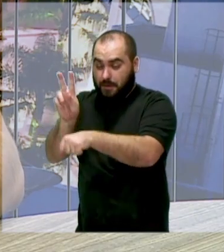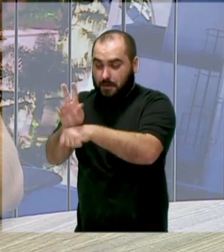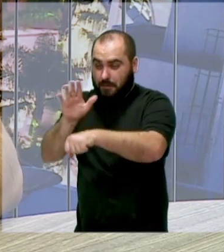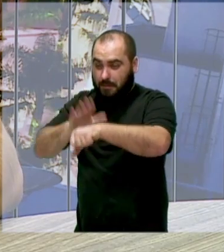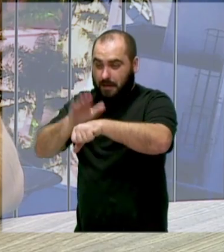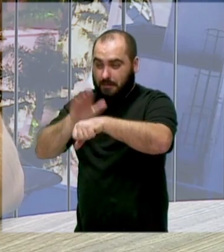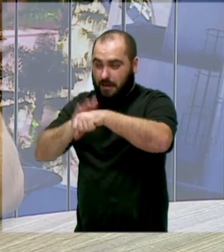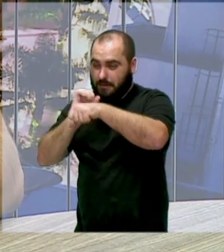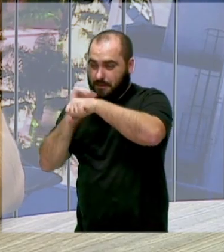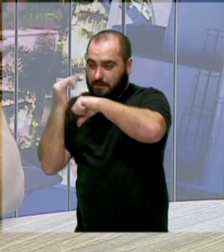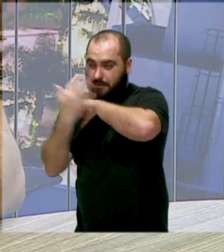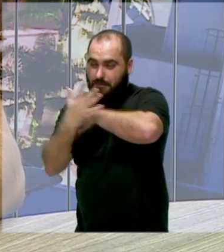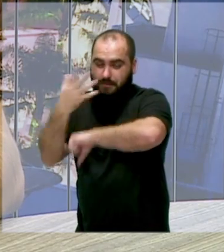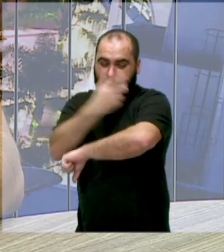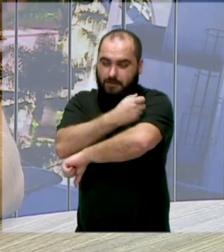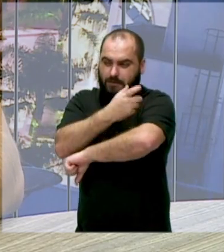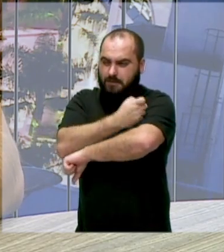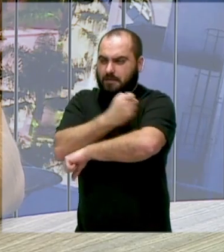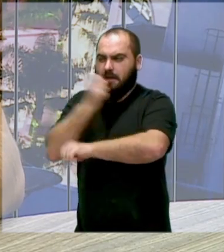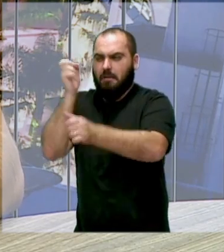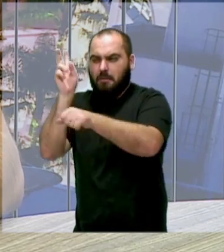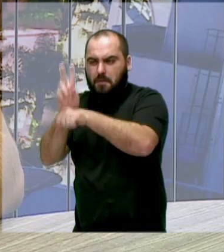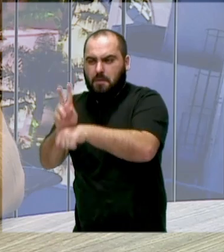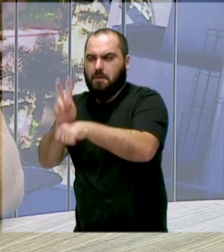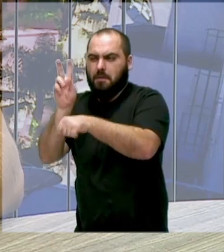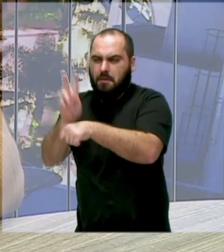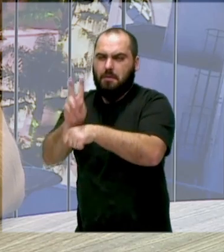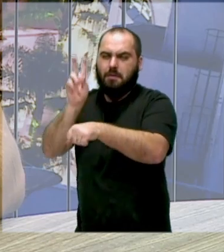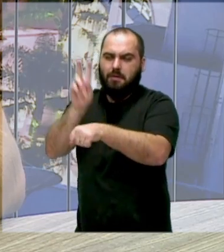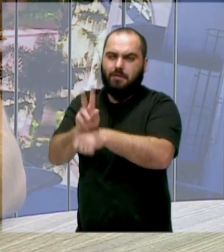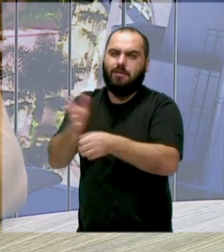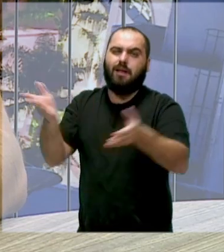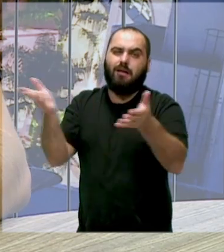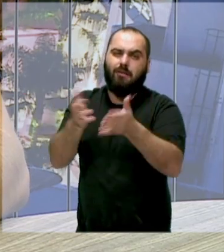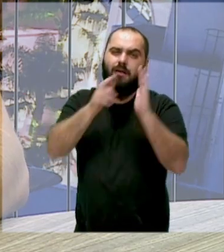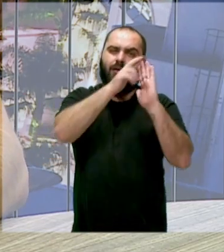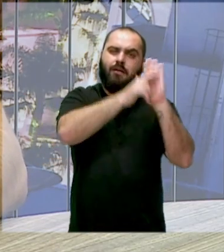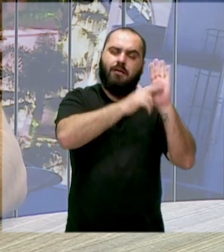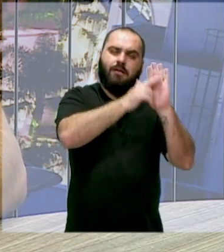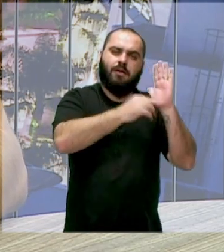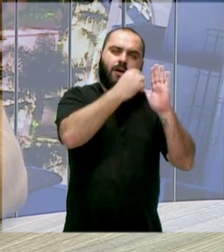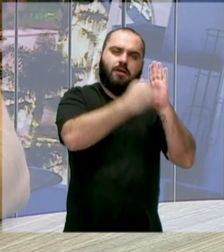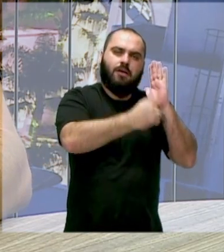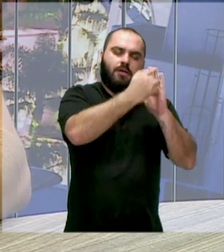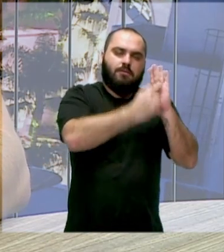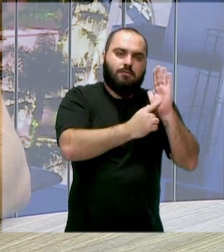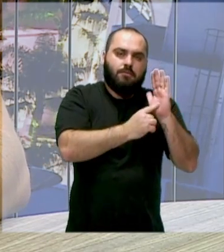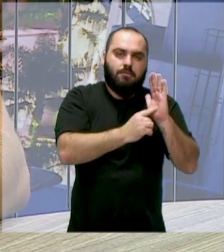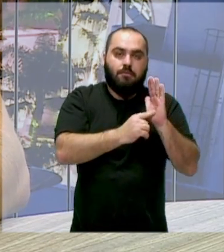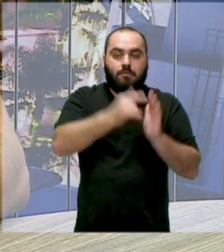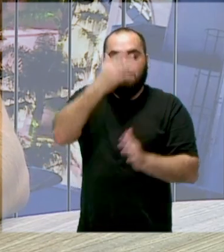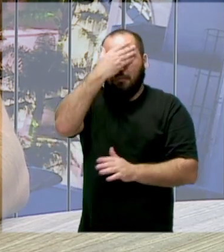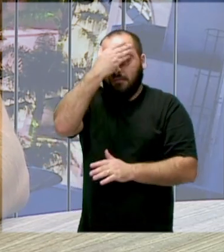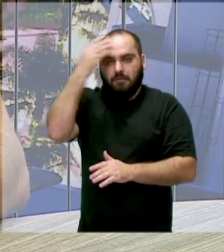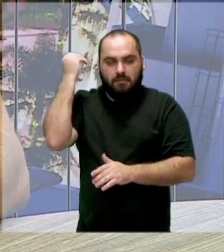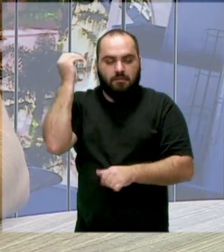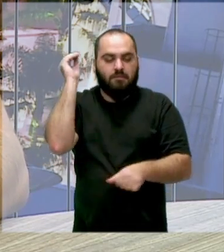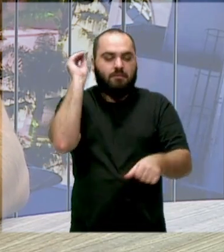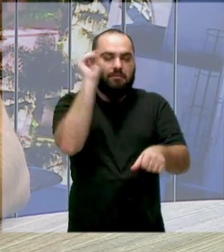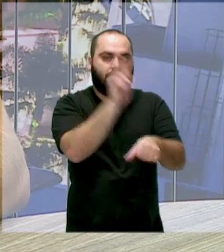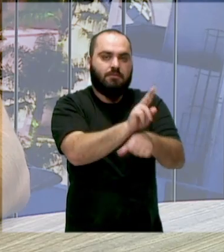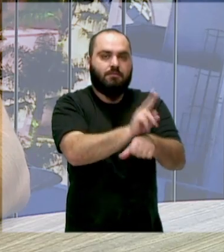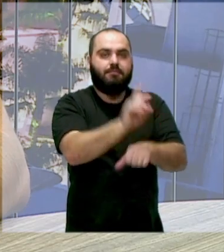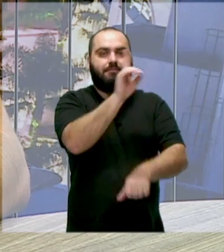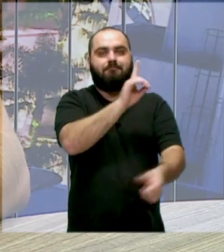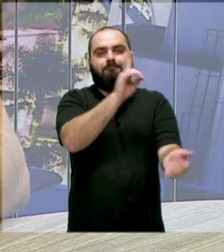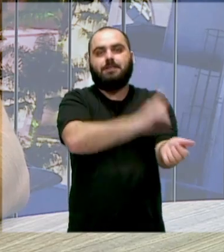da vacinação, queda das restrições agora, esqueceram de fazer a prevenção à dengue. E isso a gente